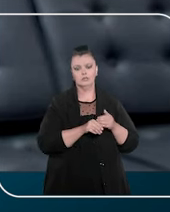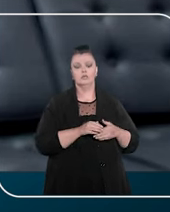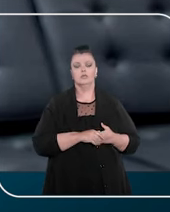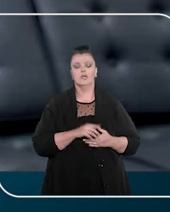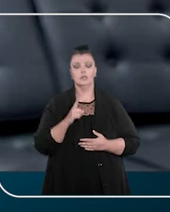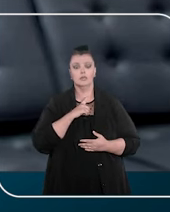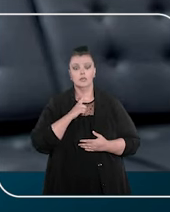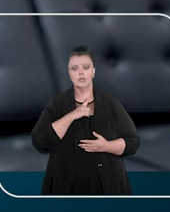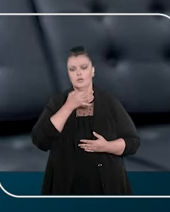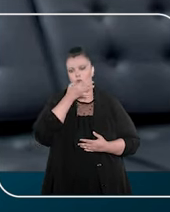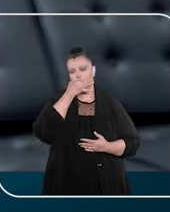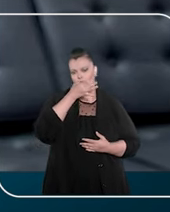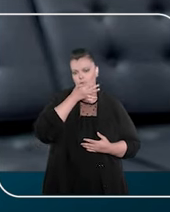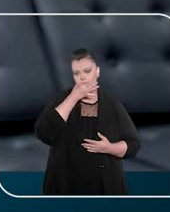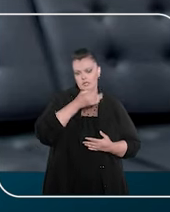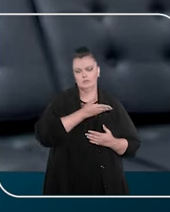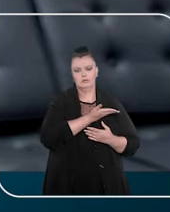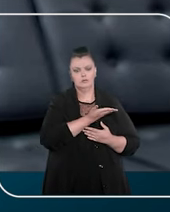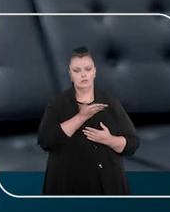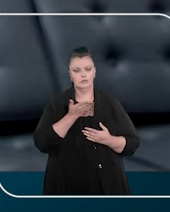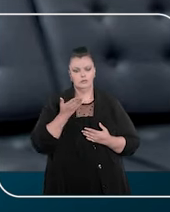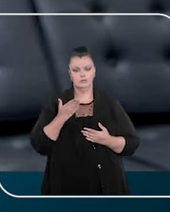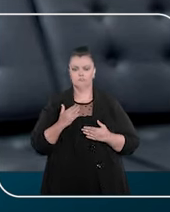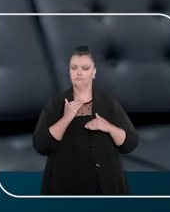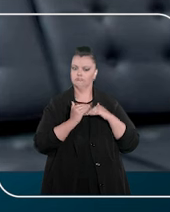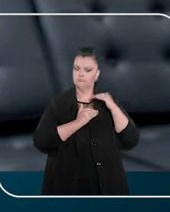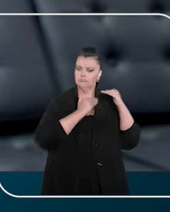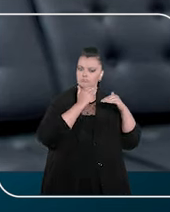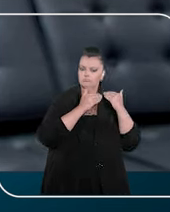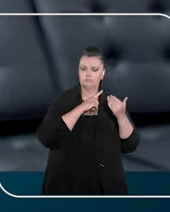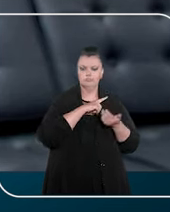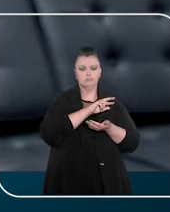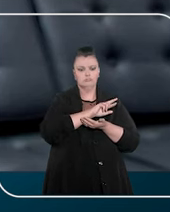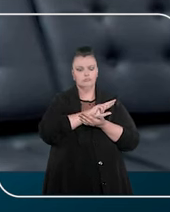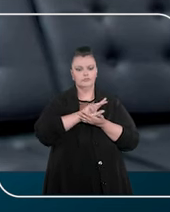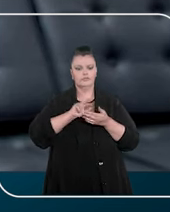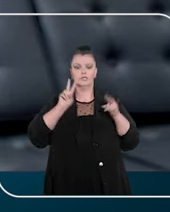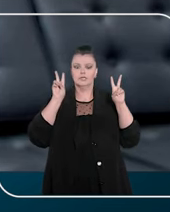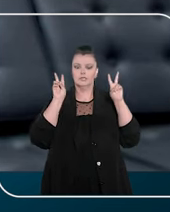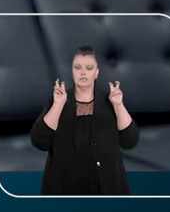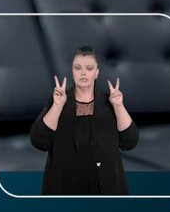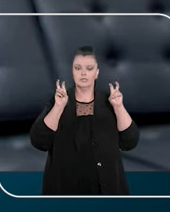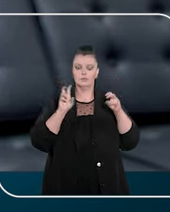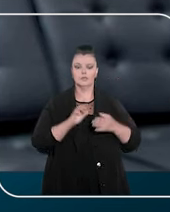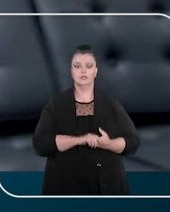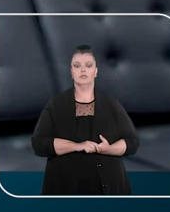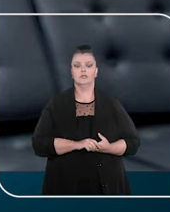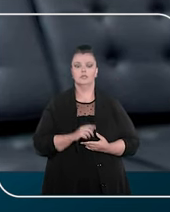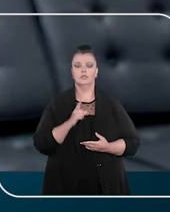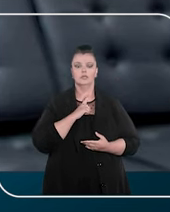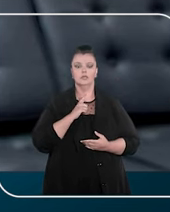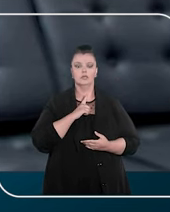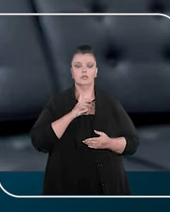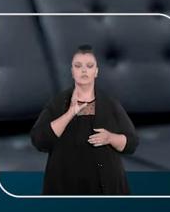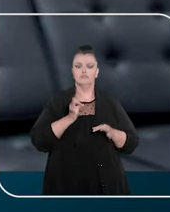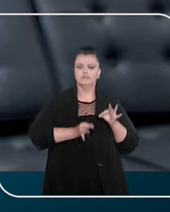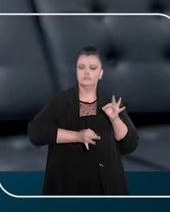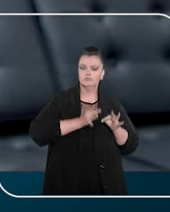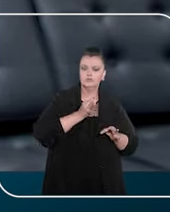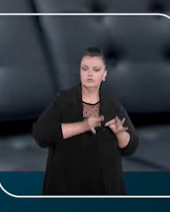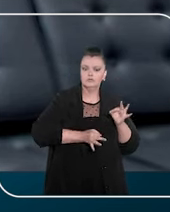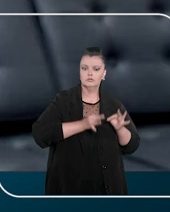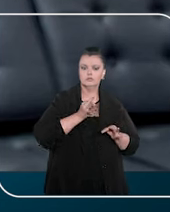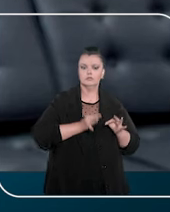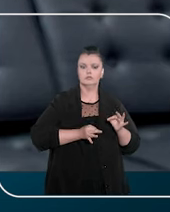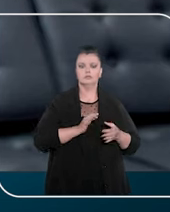opiniões bem formadas, né, a respeito de vários temas, e quando julgamos, nós fazemos o que consideramos